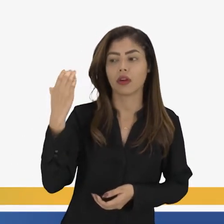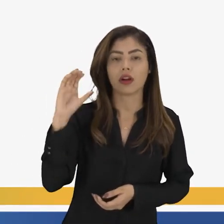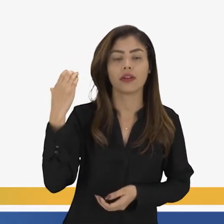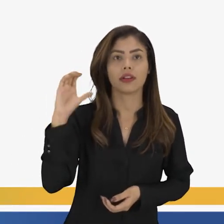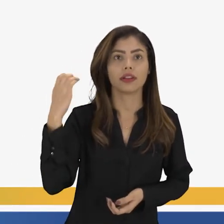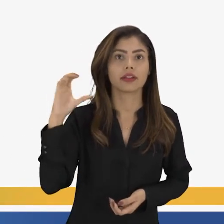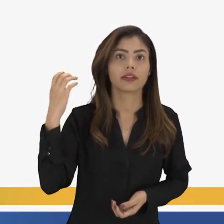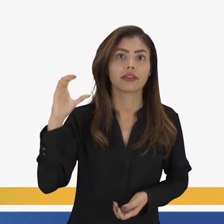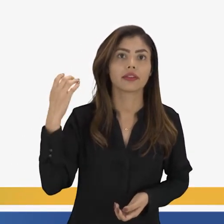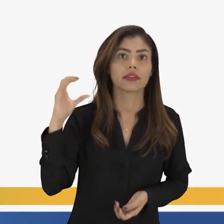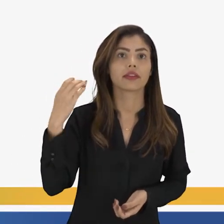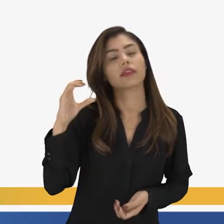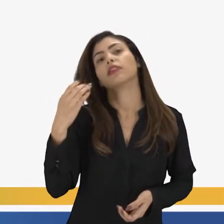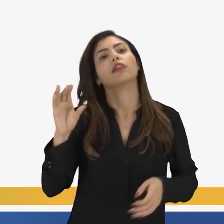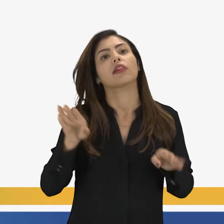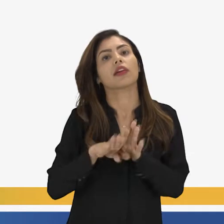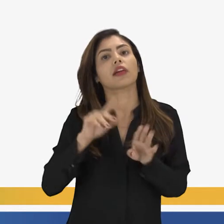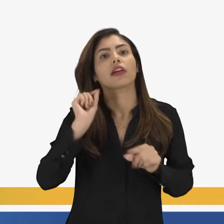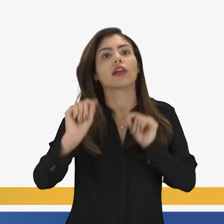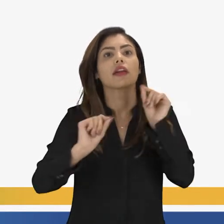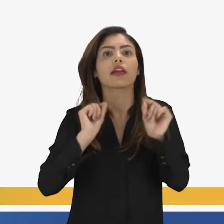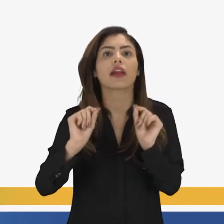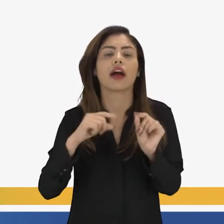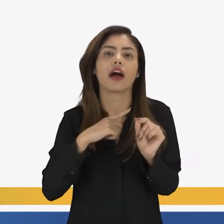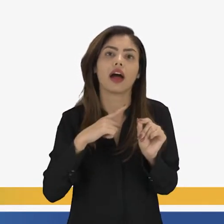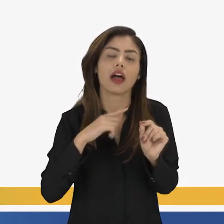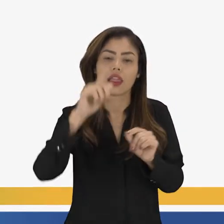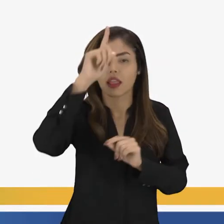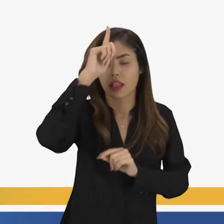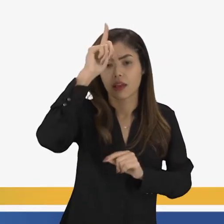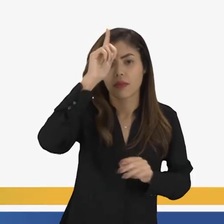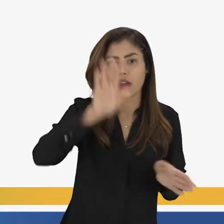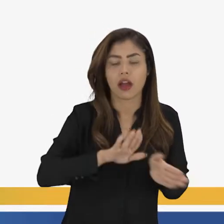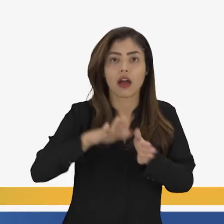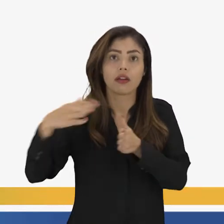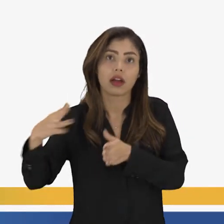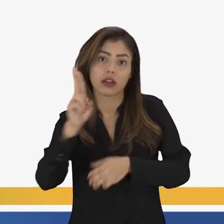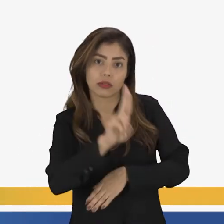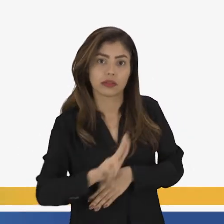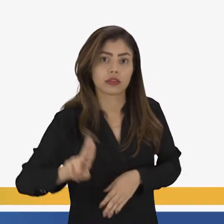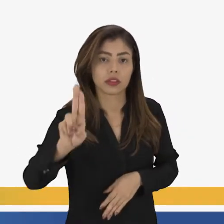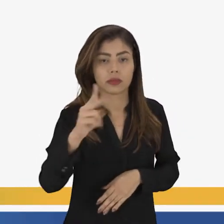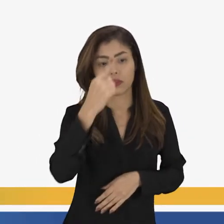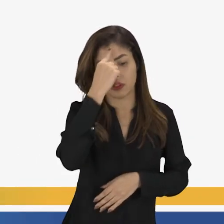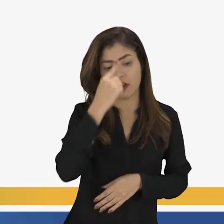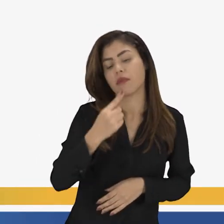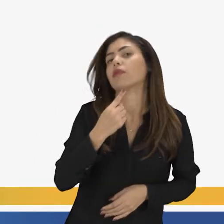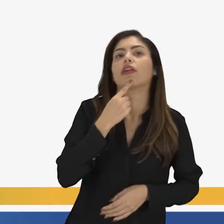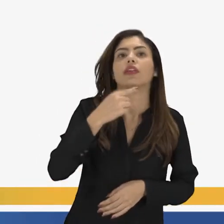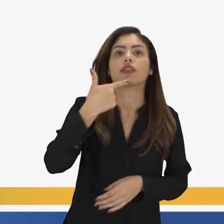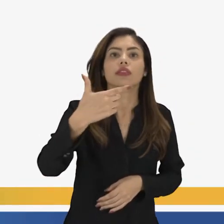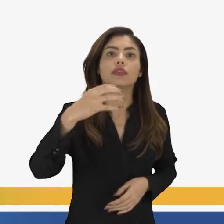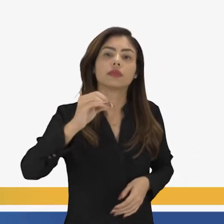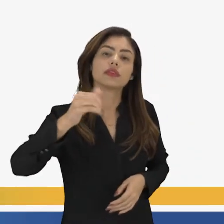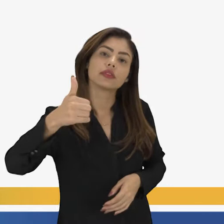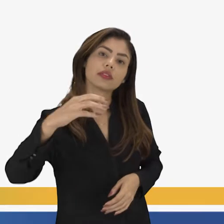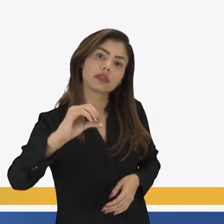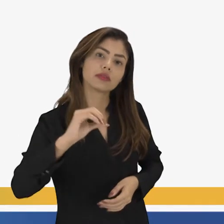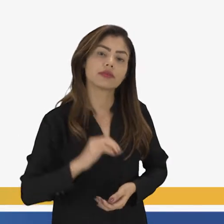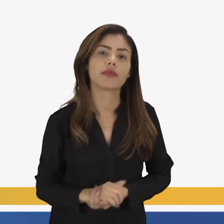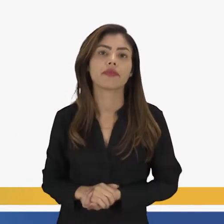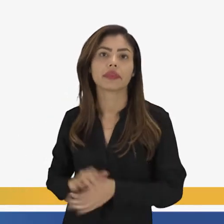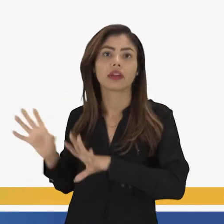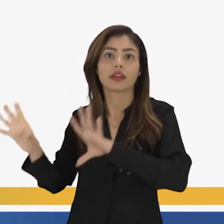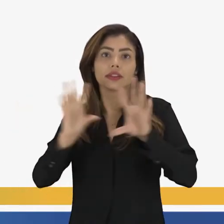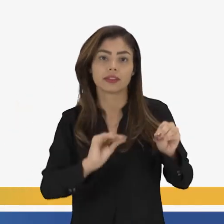das Olimpíadas de 1936, que aconteceram na Alemanha, e ao lado nós temos uma imagem de 2019, né,